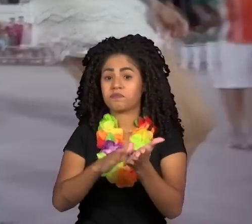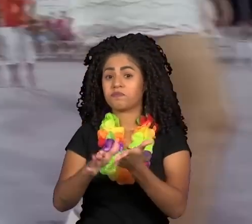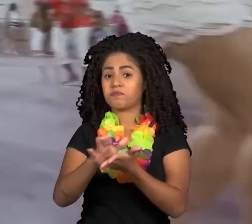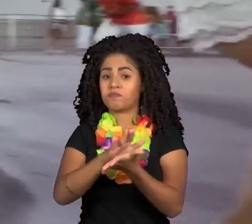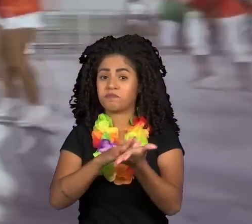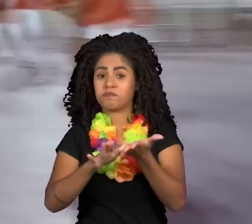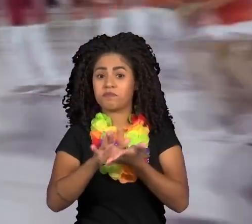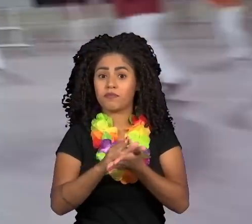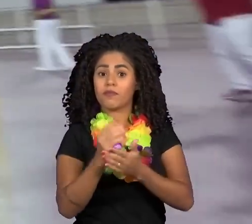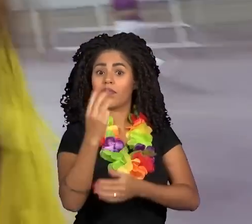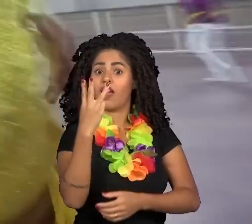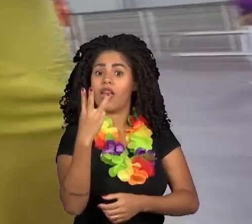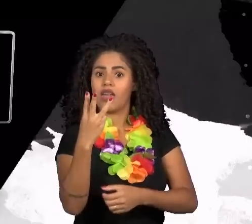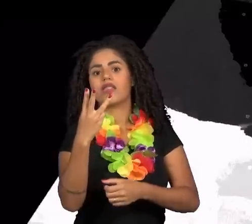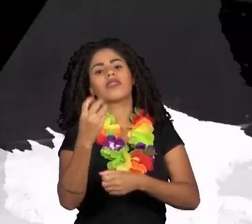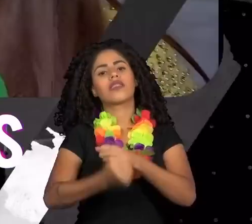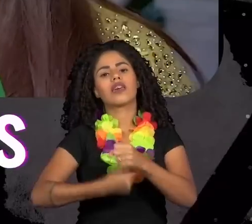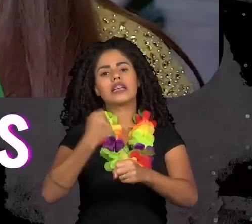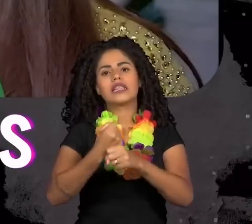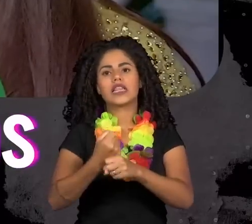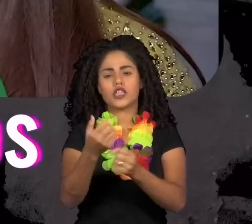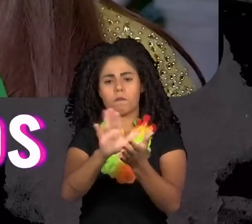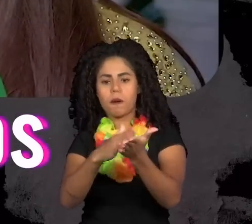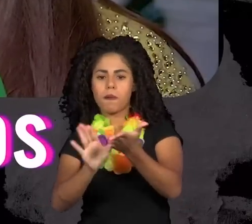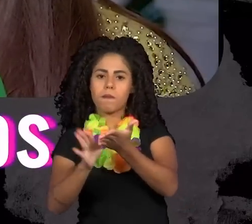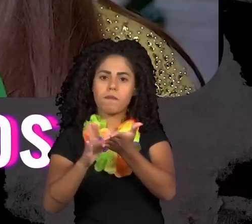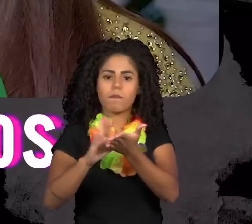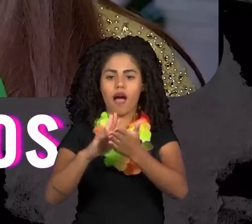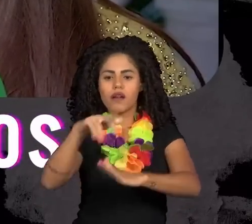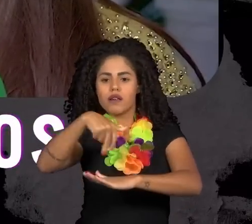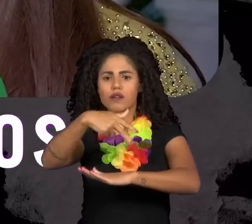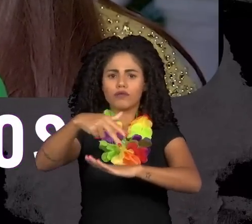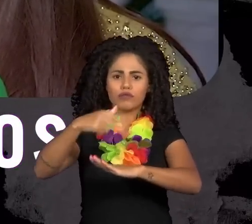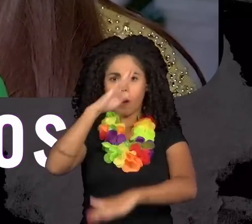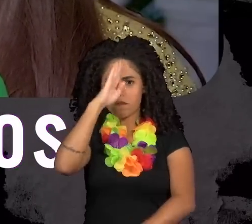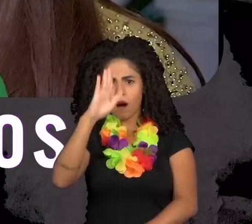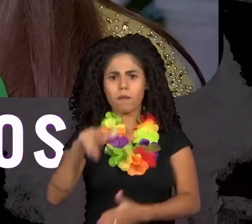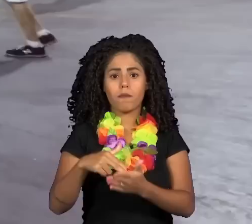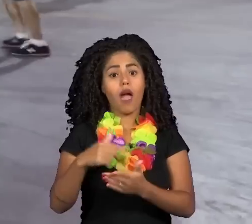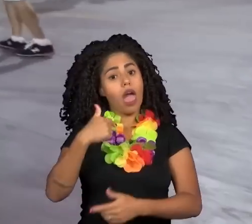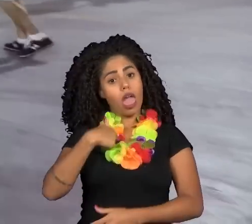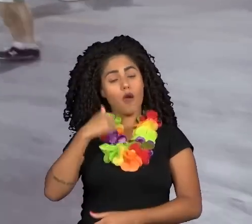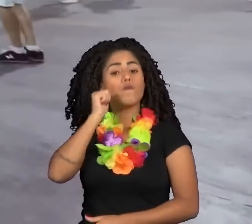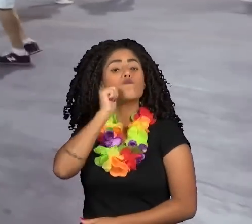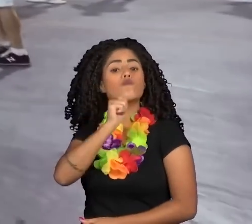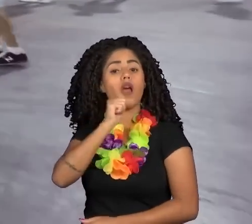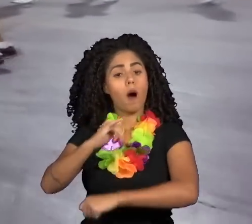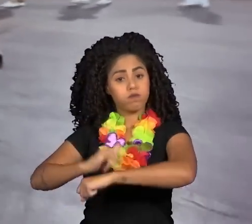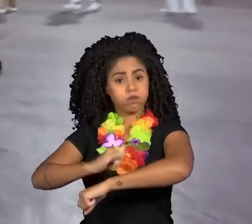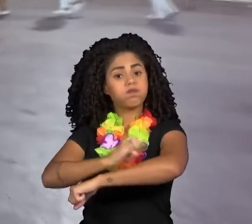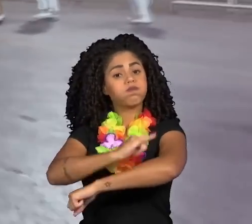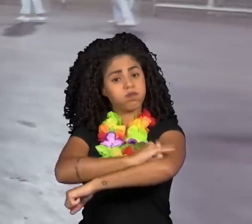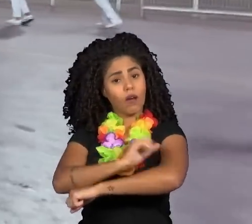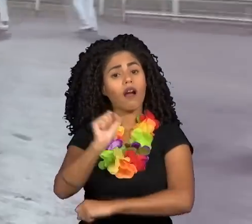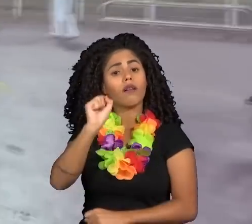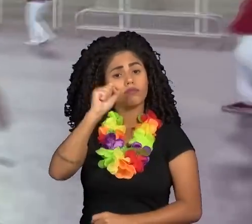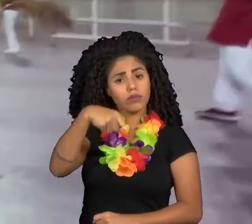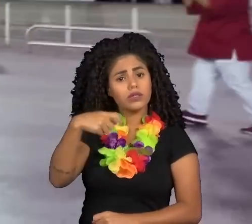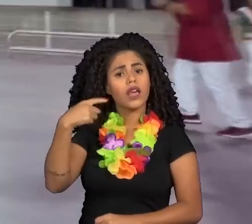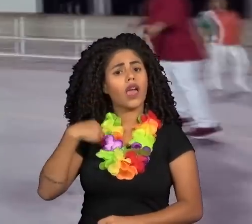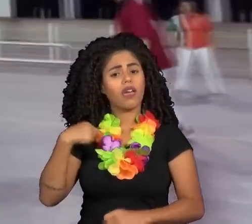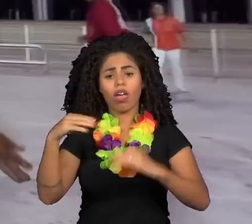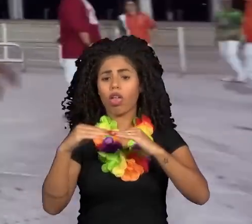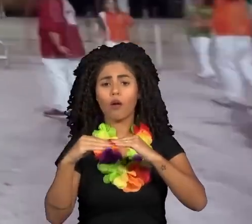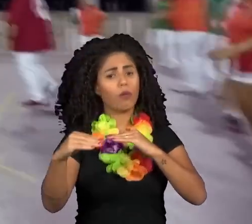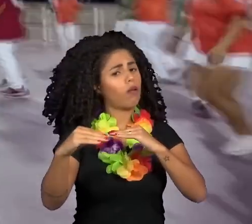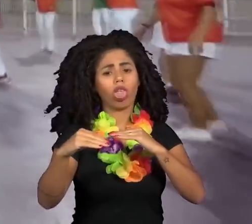Fui 3 anos passista e foi uma loucura, né? Porque eu sou uma mulher gorda, maior. Eu saí do padrão